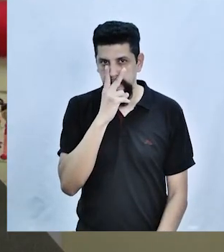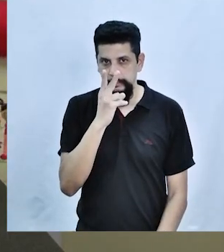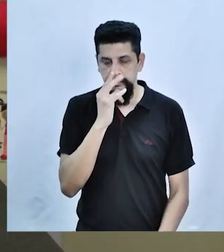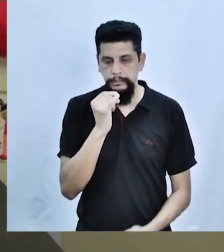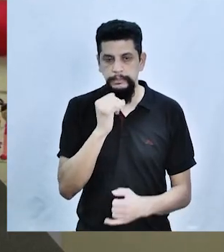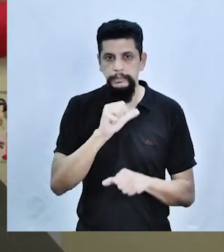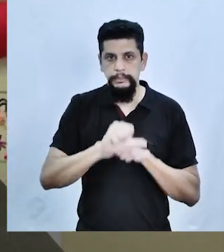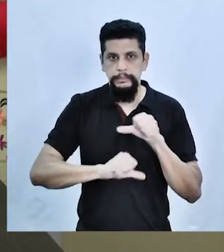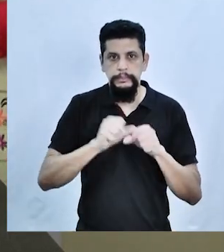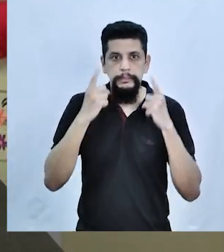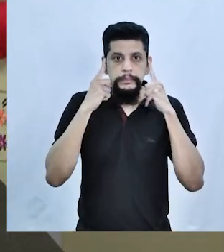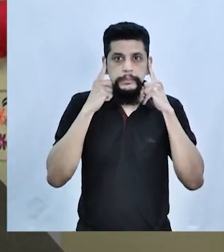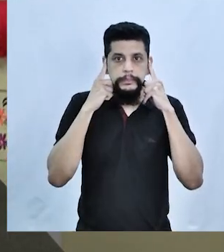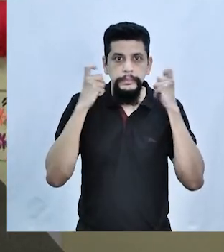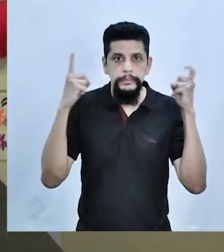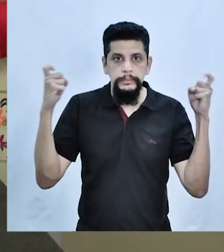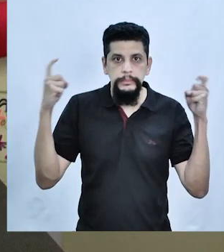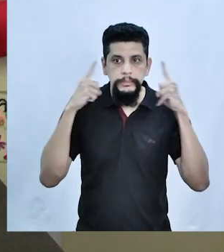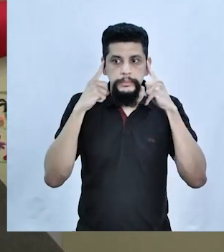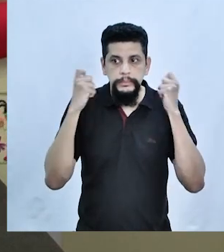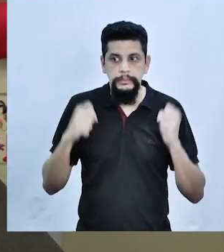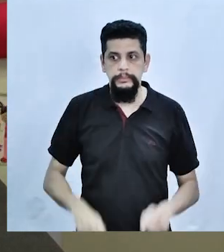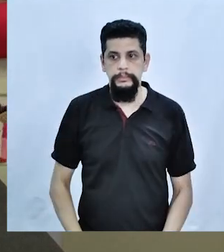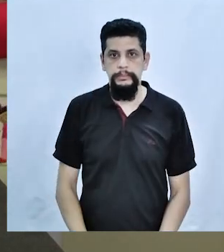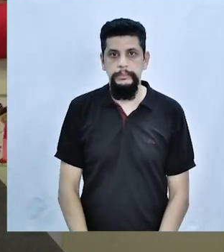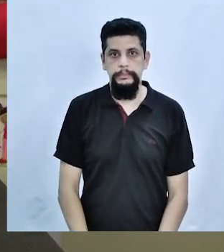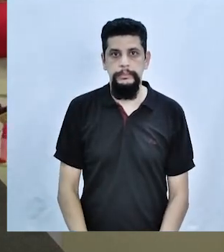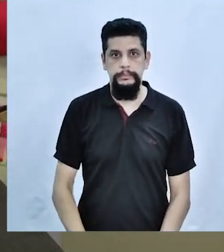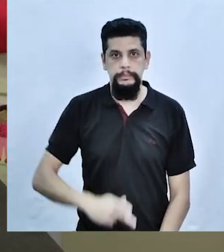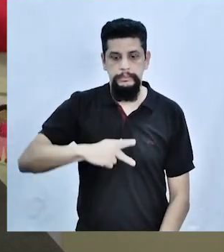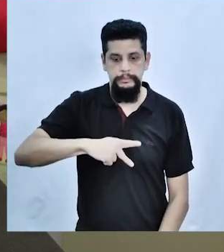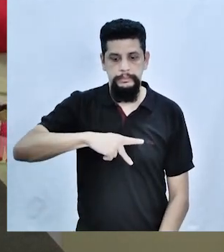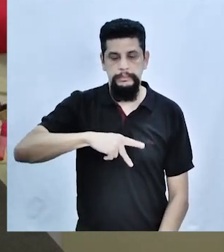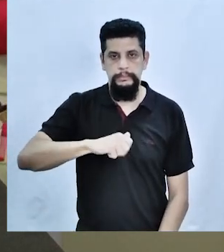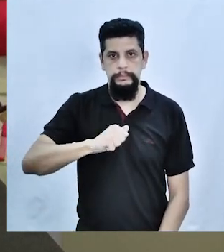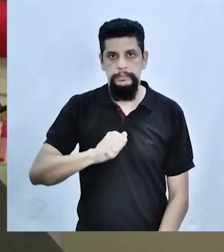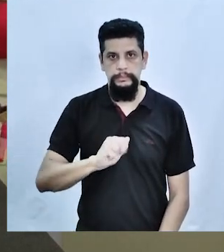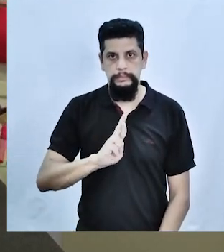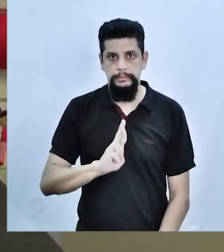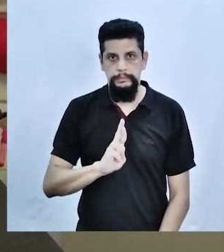que muda o som também, né? Isso mesmo. Se eles falarem, olha, repitam lá conosco, ó.